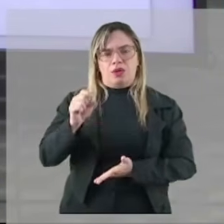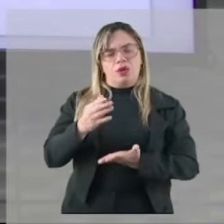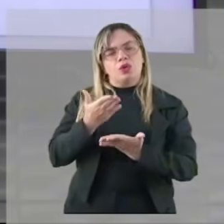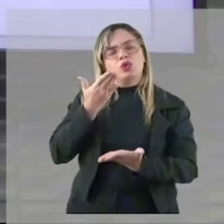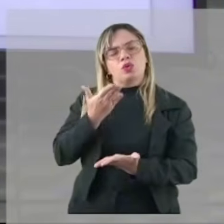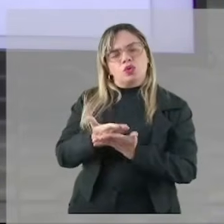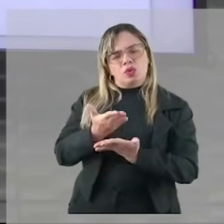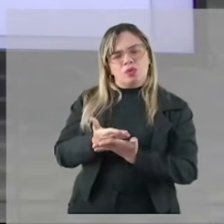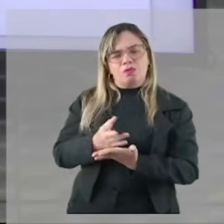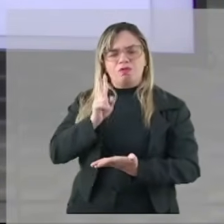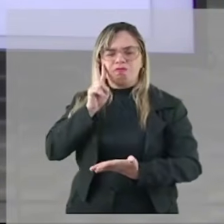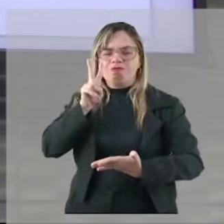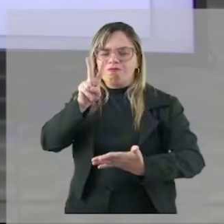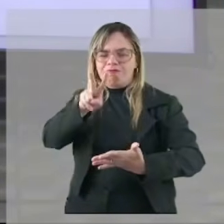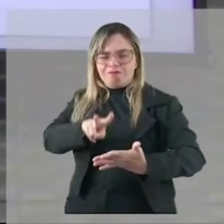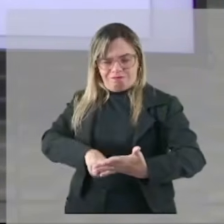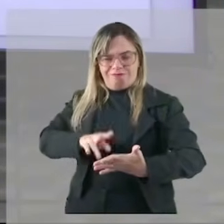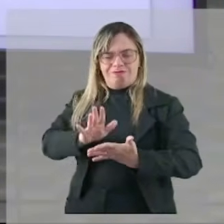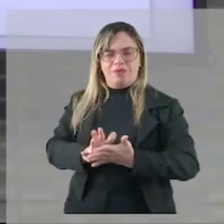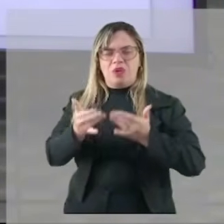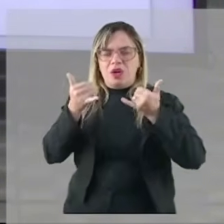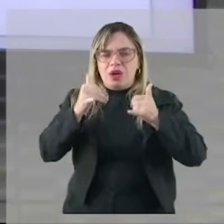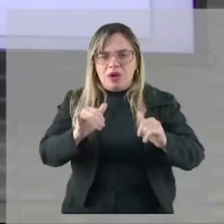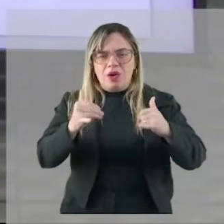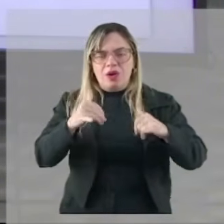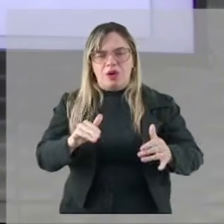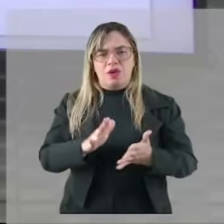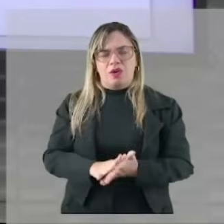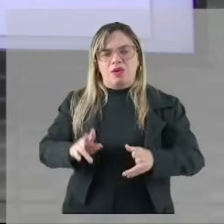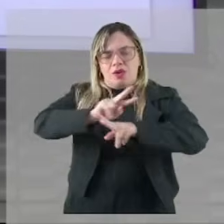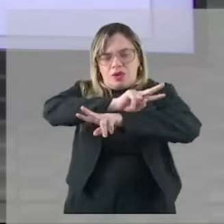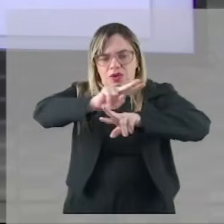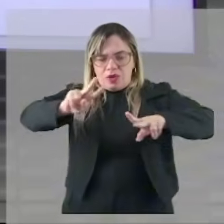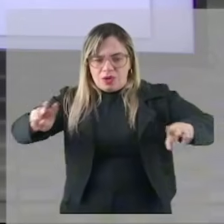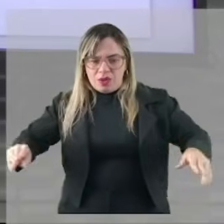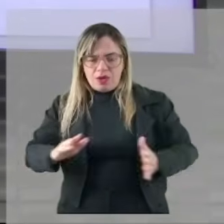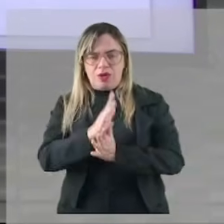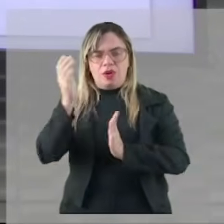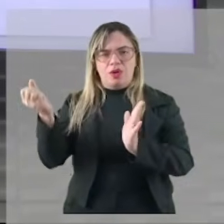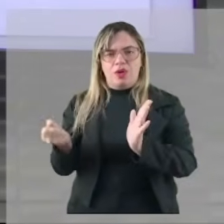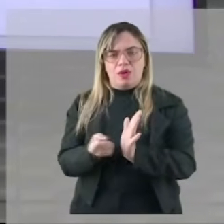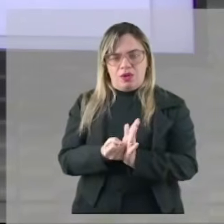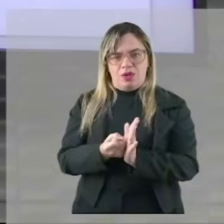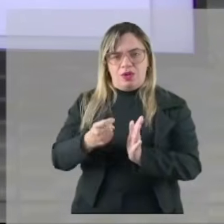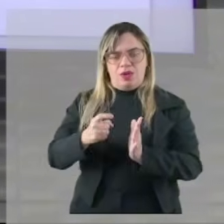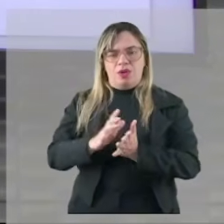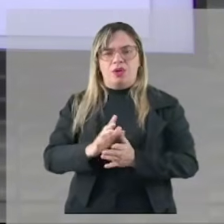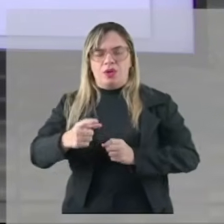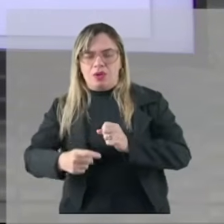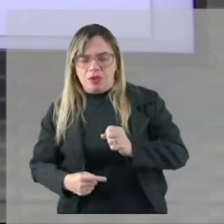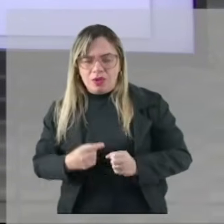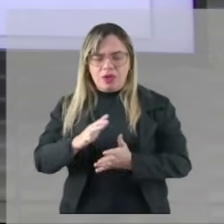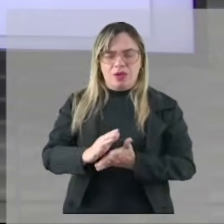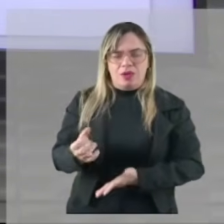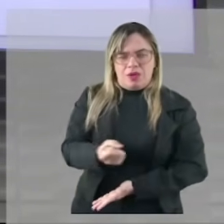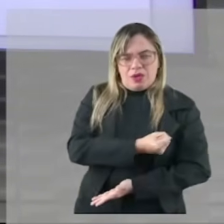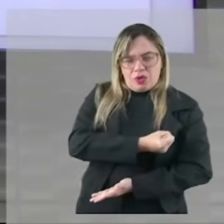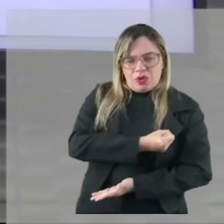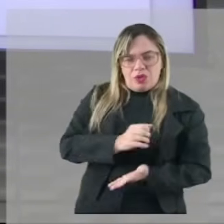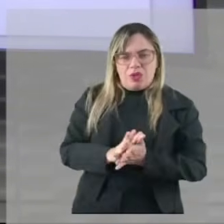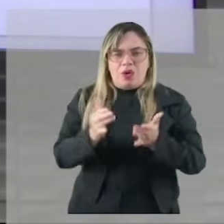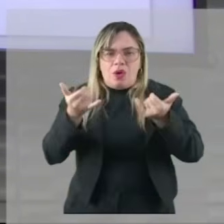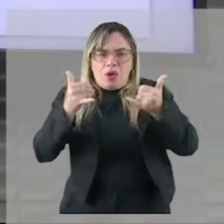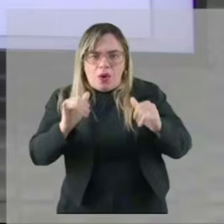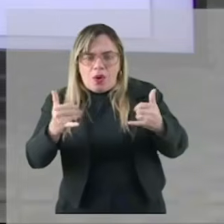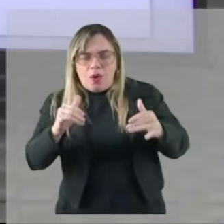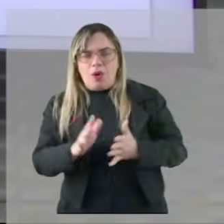você já viu ali várias informações na tabela periódica. Além do símbolo do elemento, eu tenho certeza que tu já viu alguns valores, algumas informações